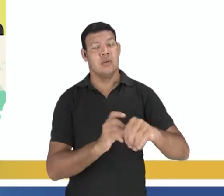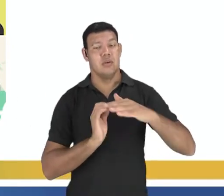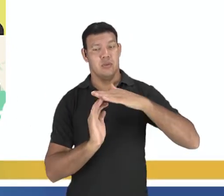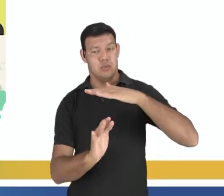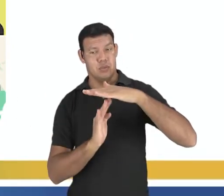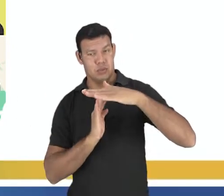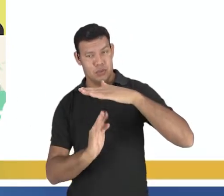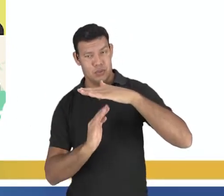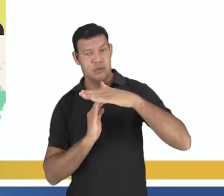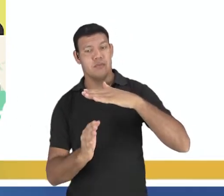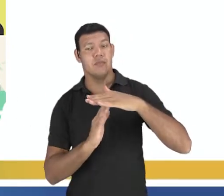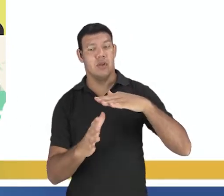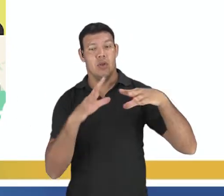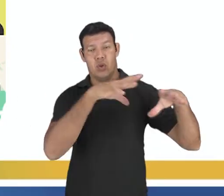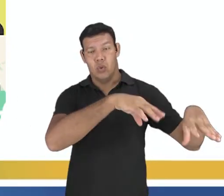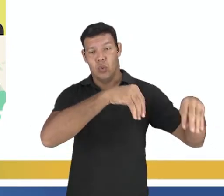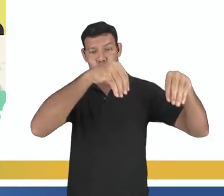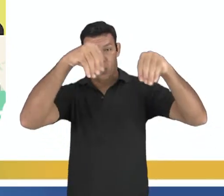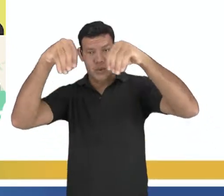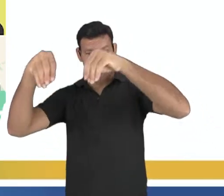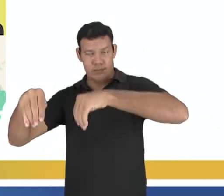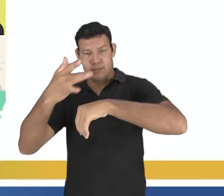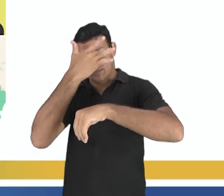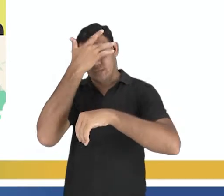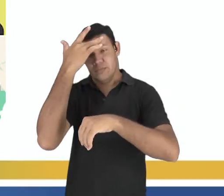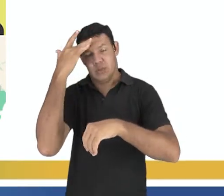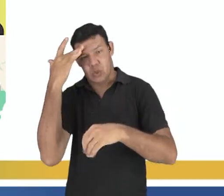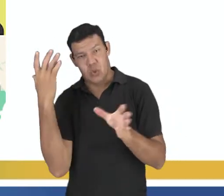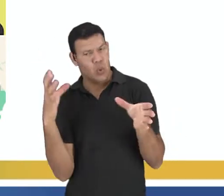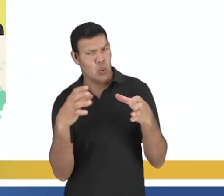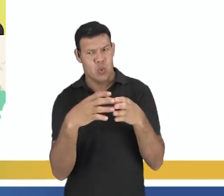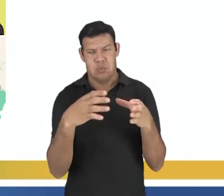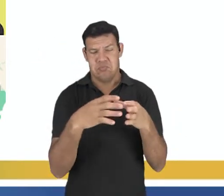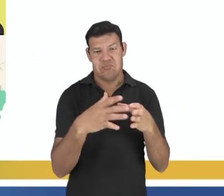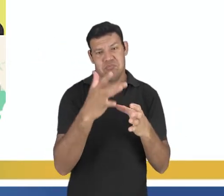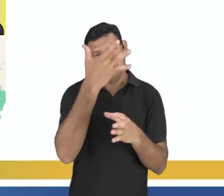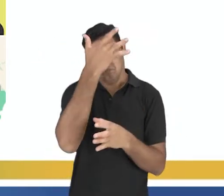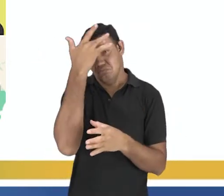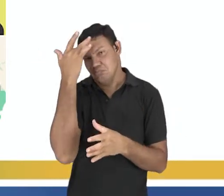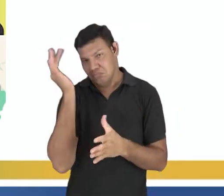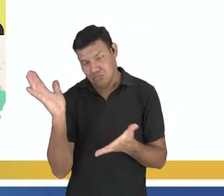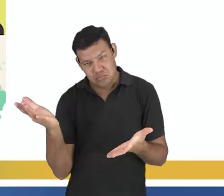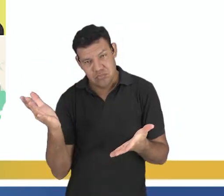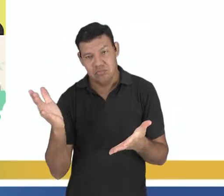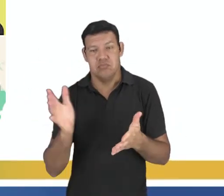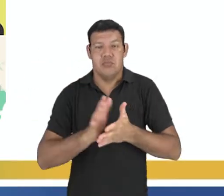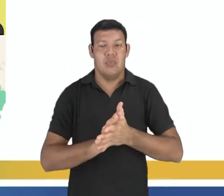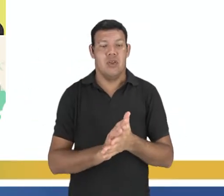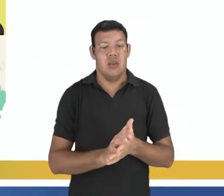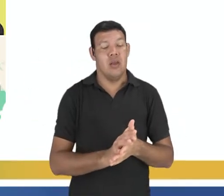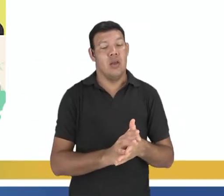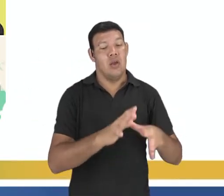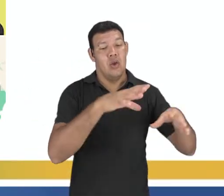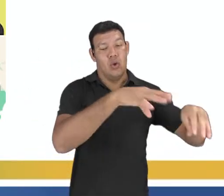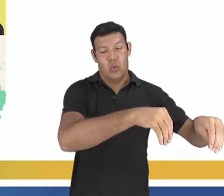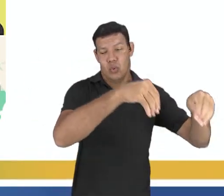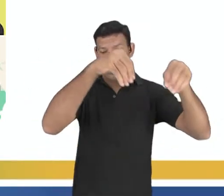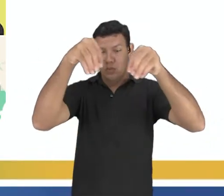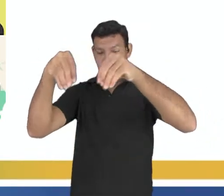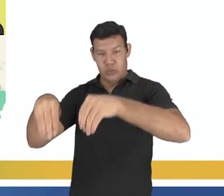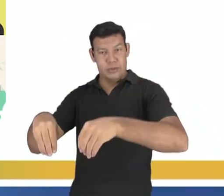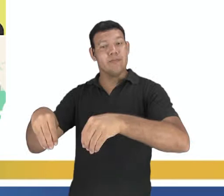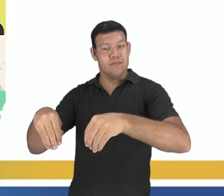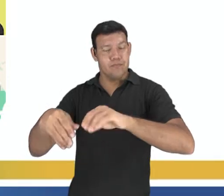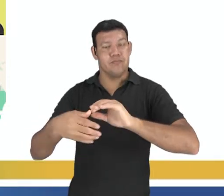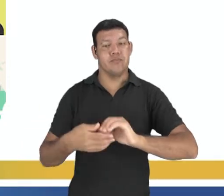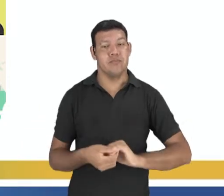processo de deslocamento de uma pessoa ou de um determinado grupo de pessoas de um lugar para o outro.